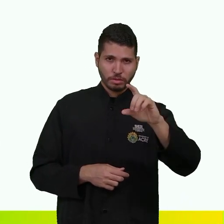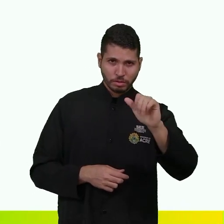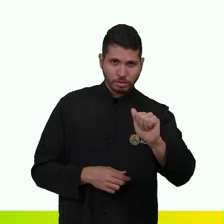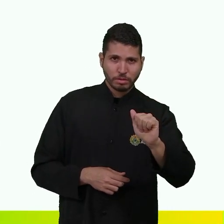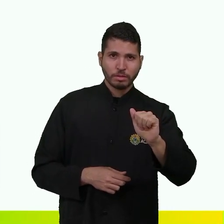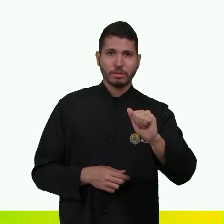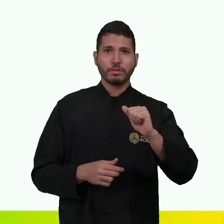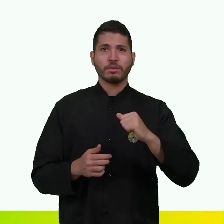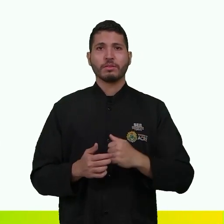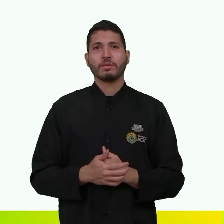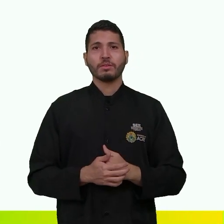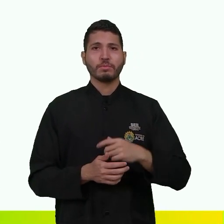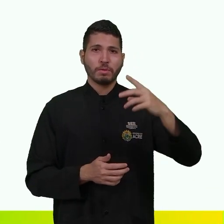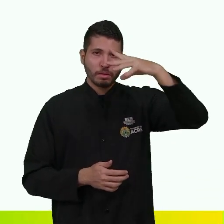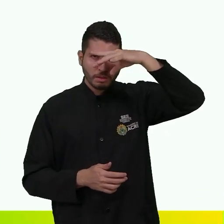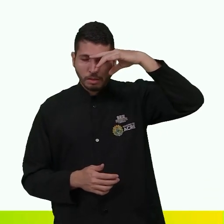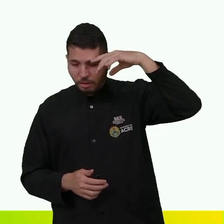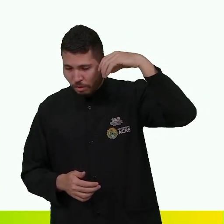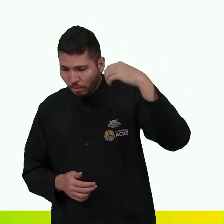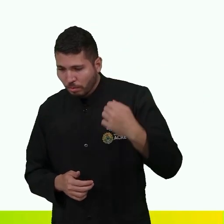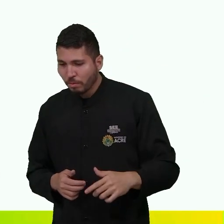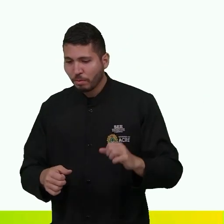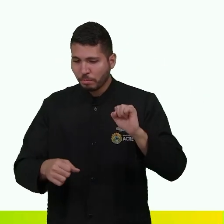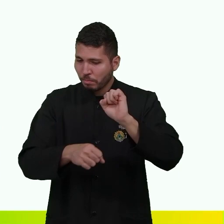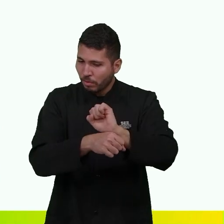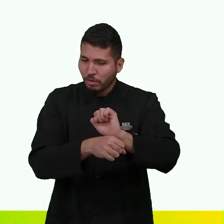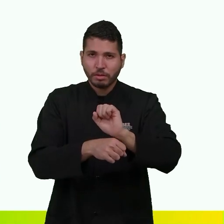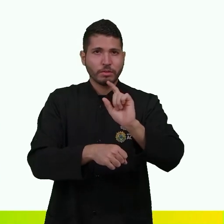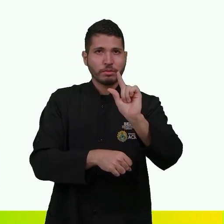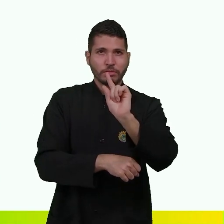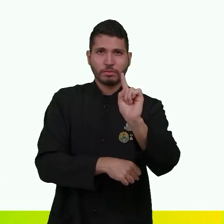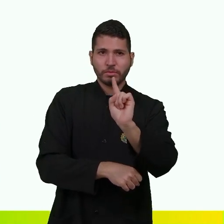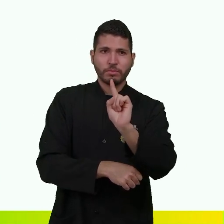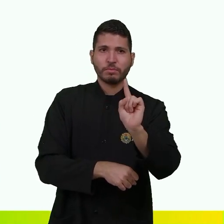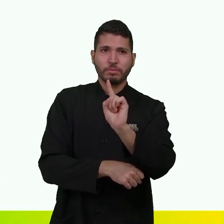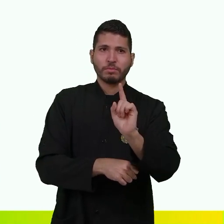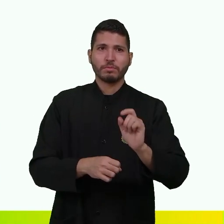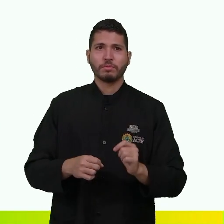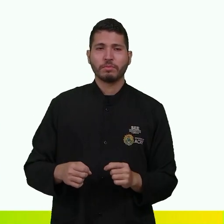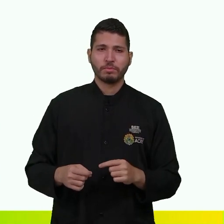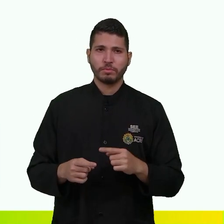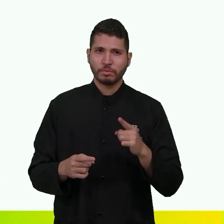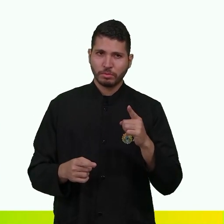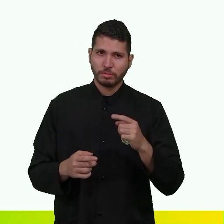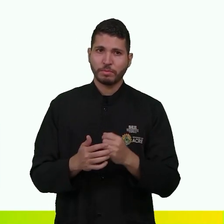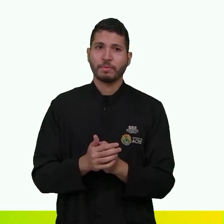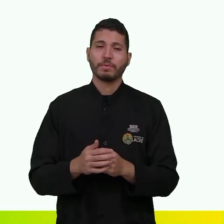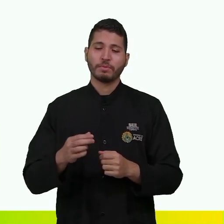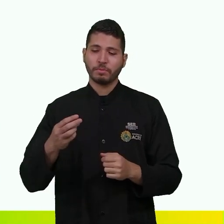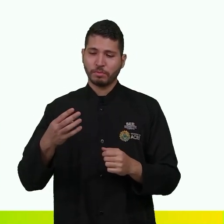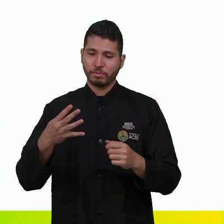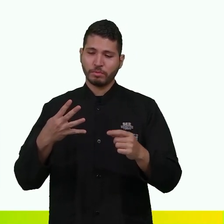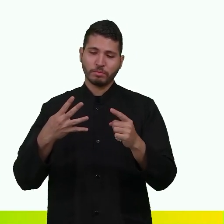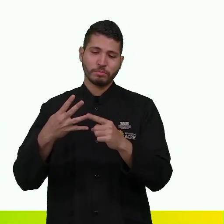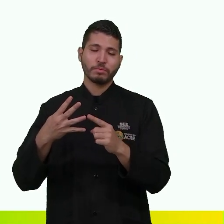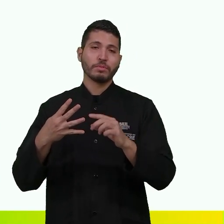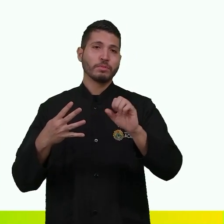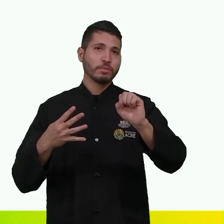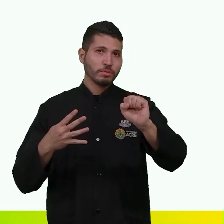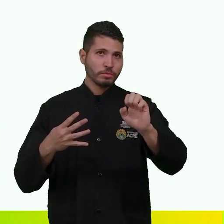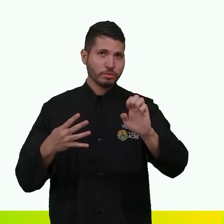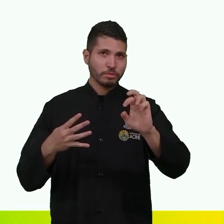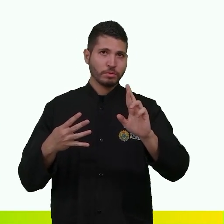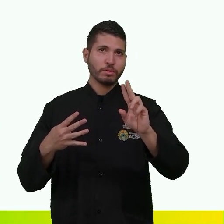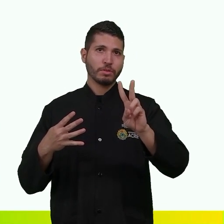moderno. Servidão, ou seja, você só pode ir embora depois que me pagar essa dívida, e é uma dívida que